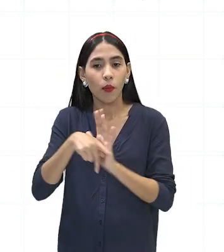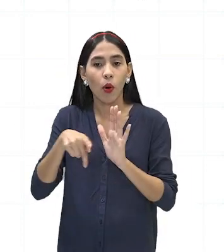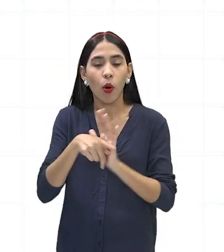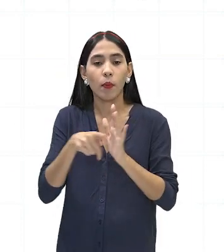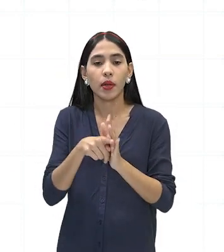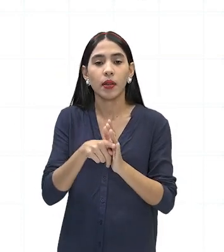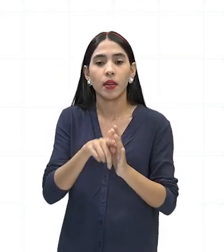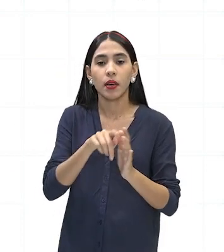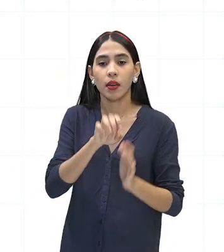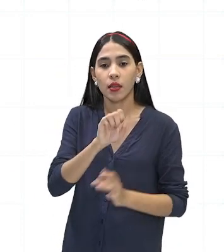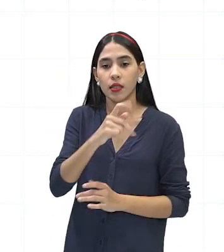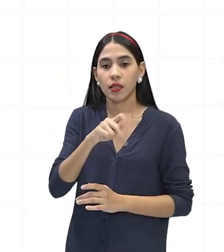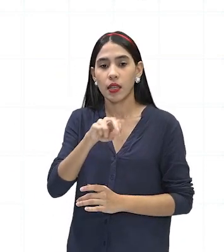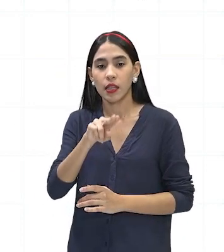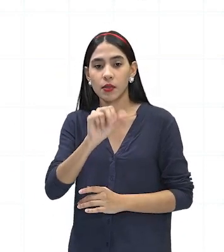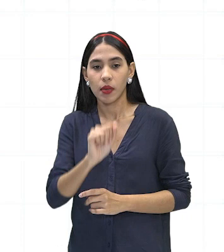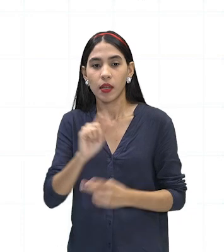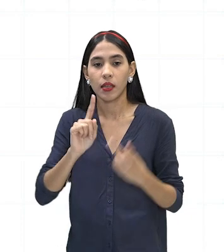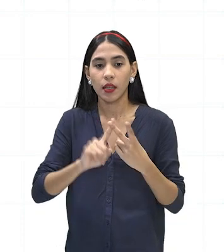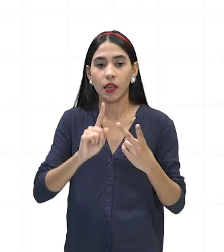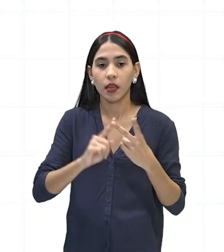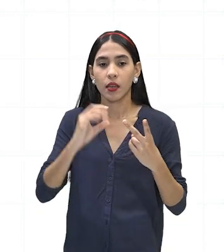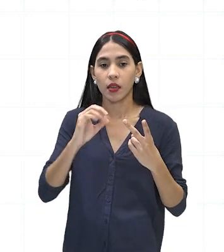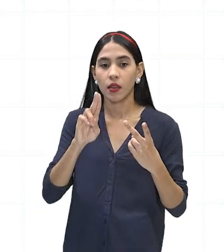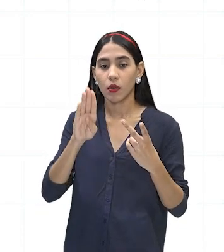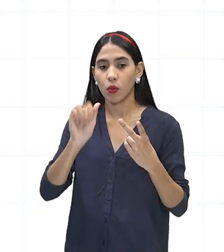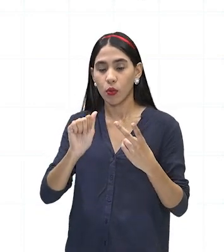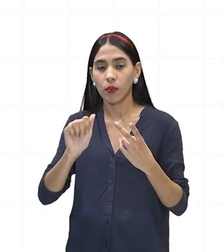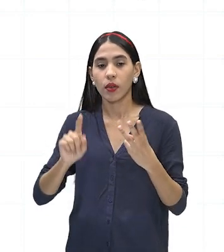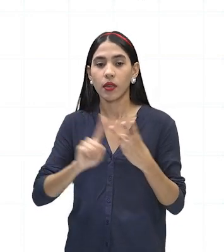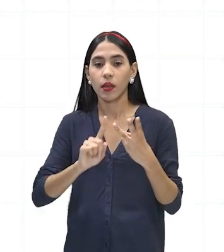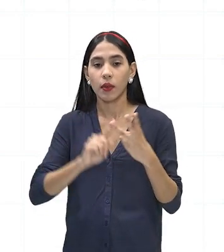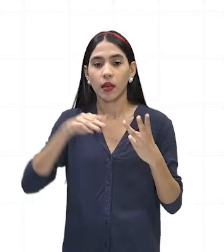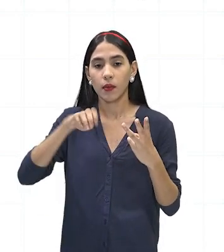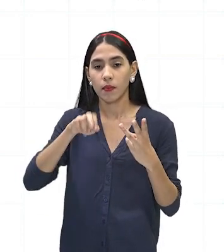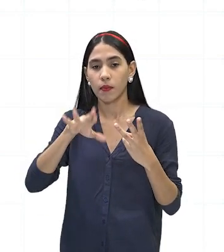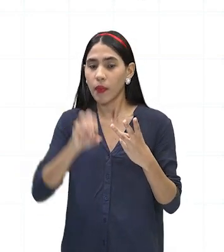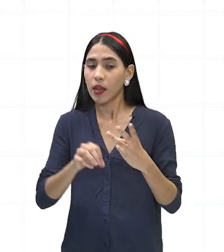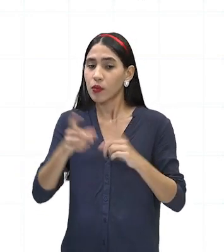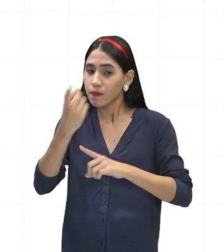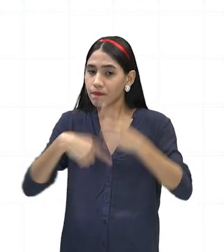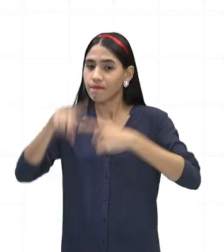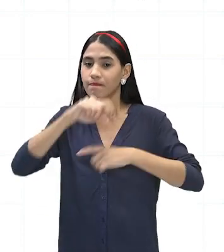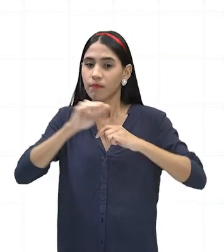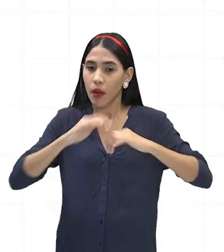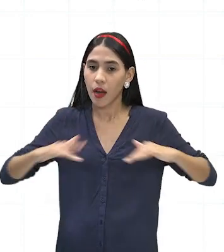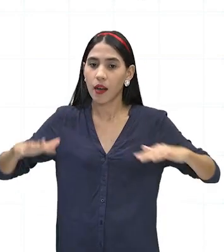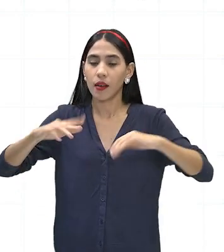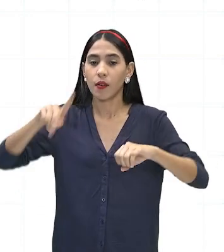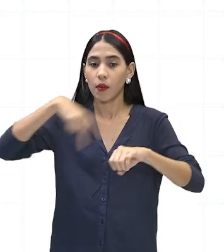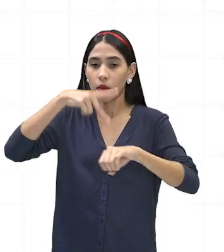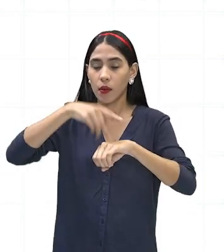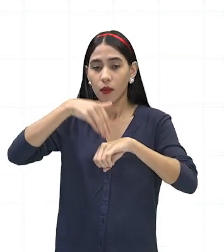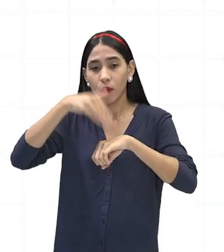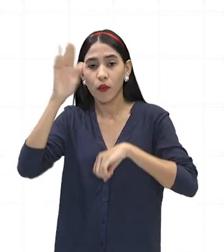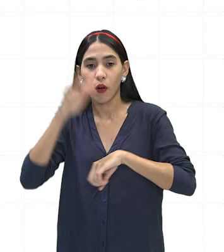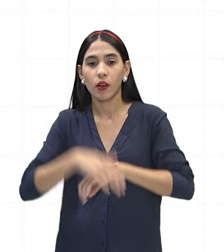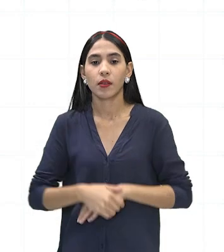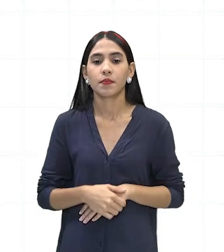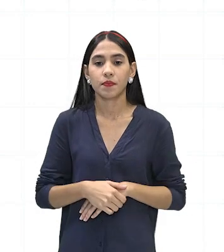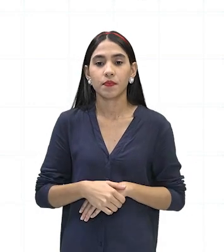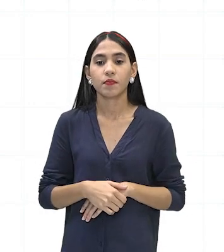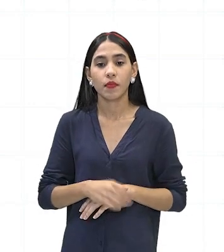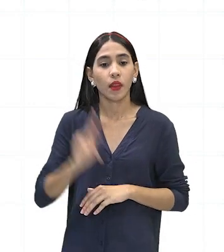e México. Embora tenha evoluído e se espalhado por muitos outros países ao longo do tempo, né, a